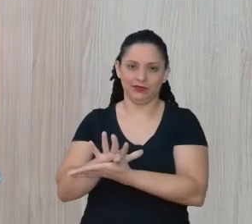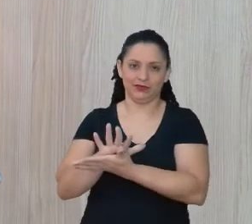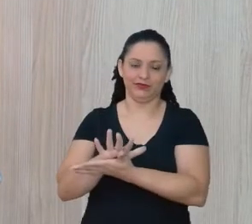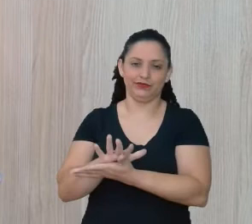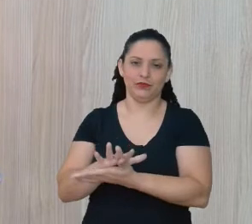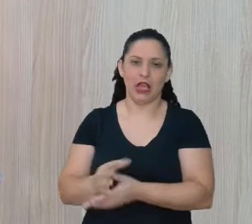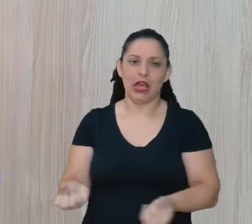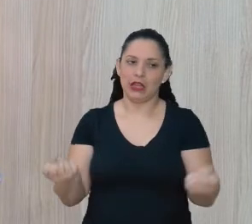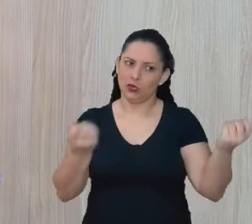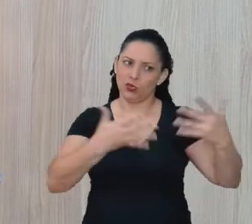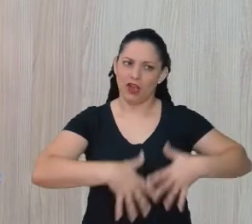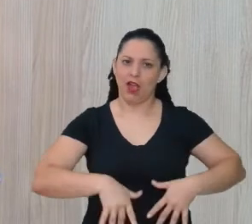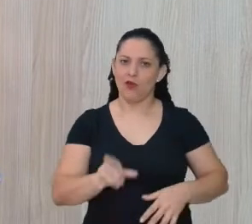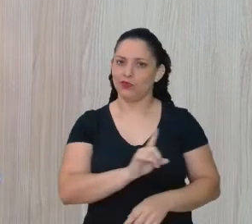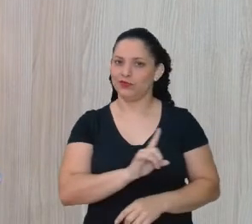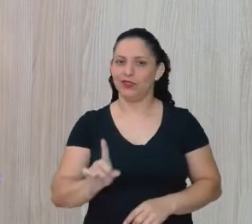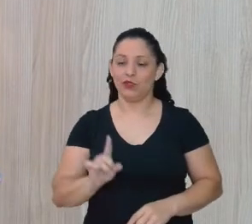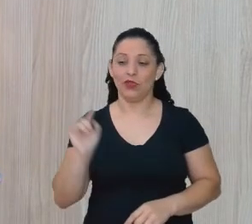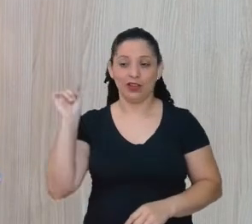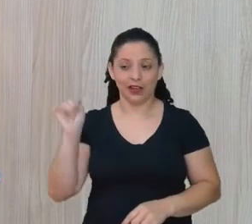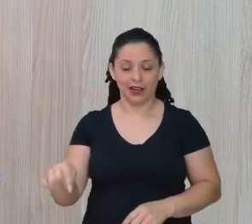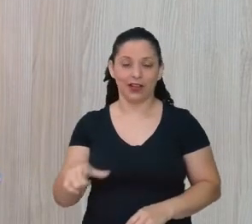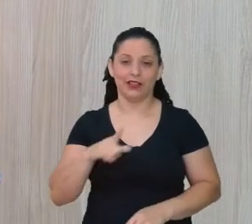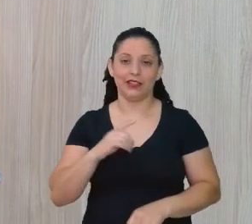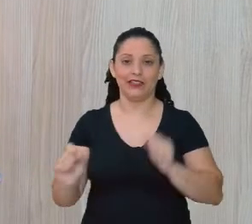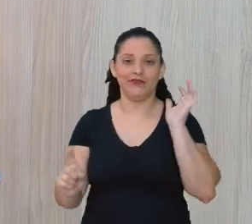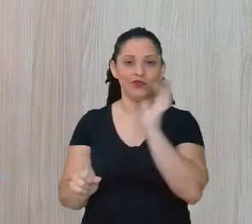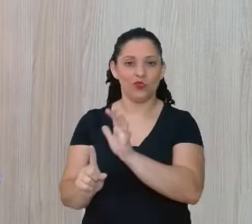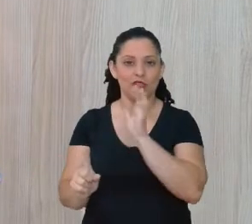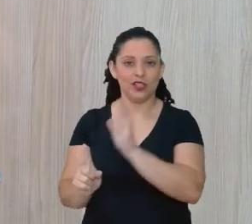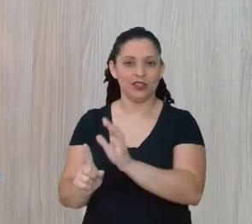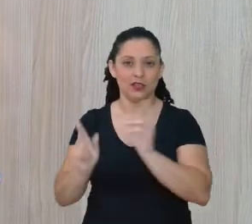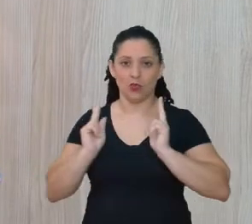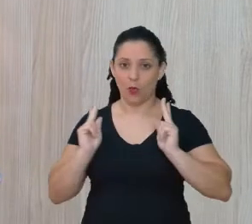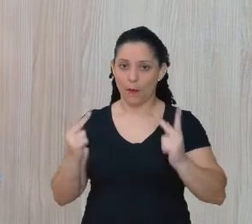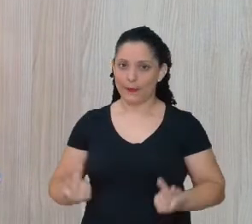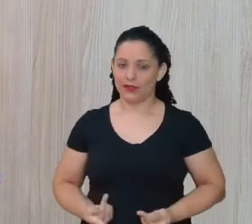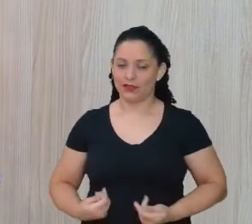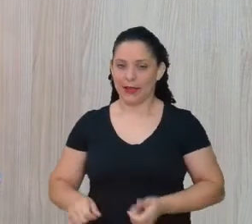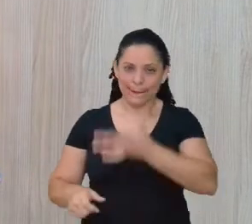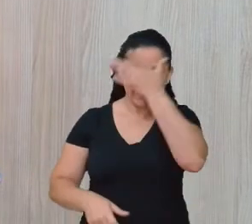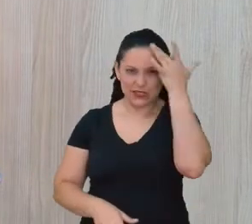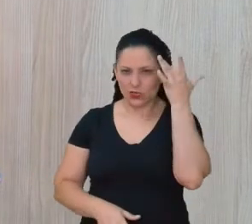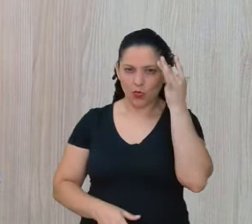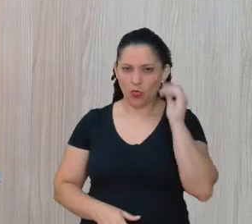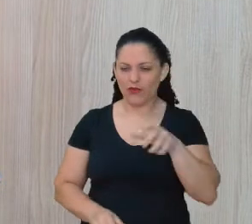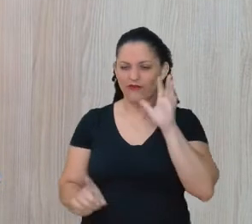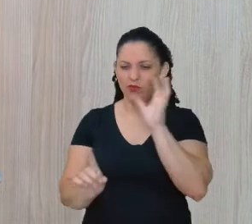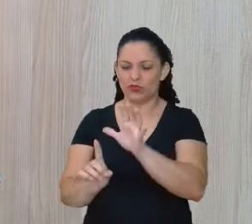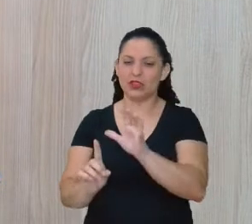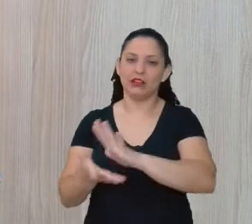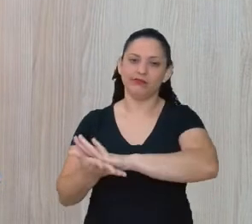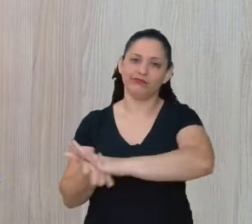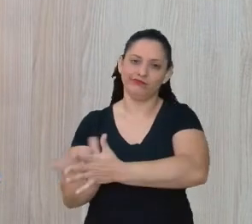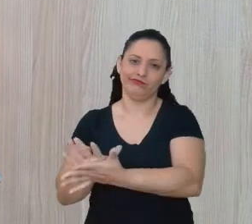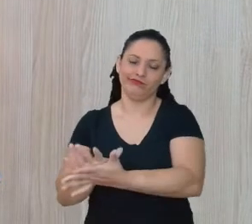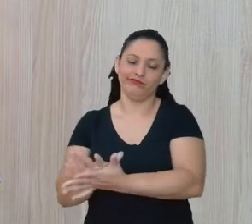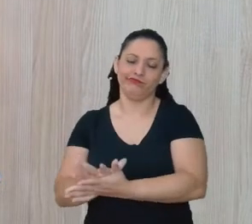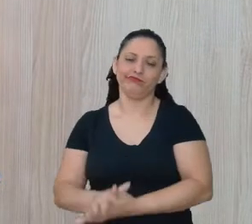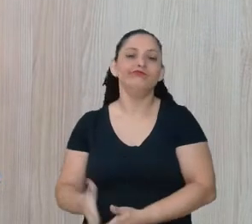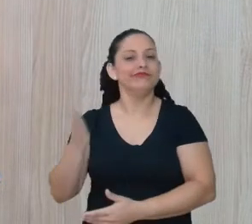necessariamente natural, porque ali também tem a intervenção humana, né? A ação humana agindo, e a gente sabe, a